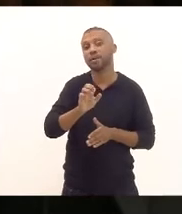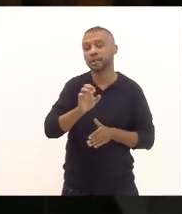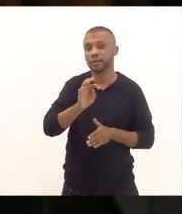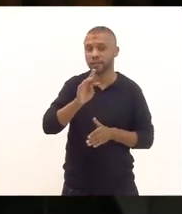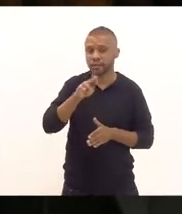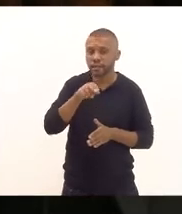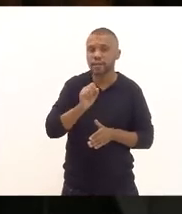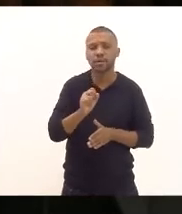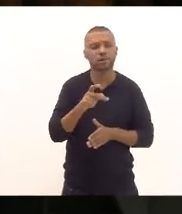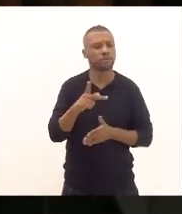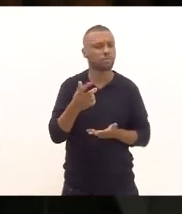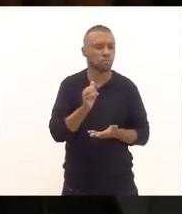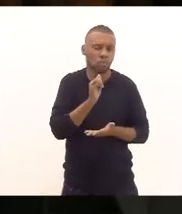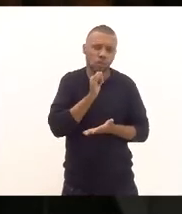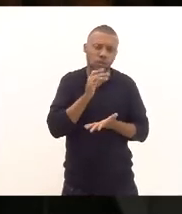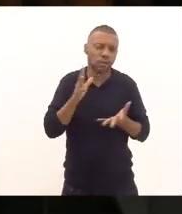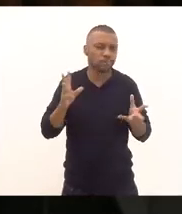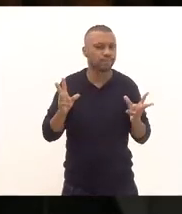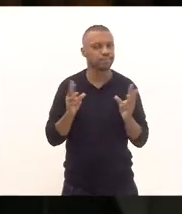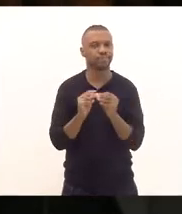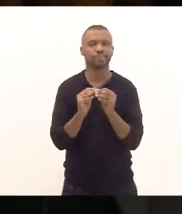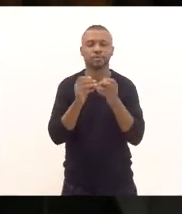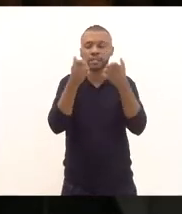nesse caso a gente tava falando